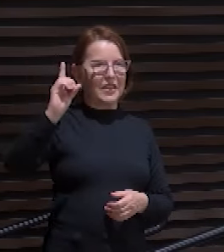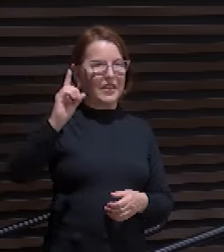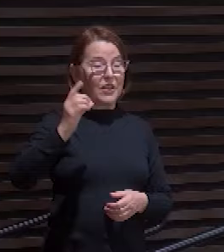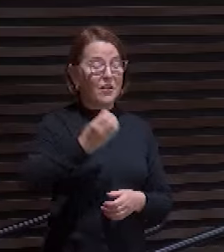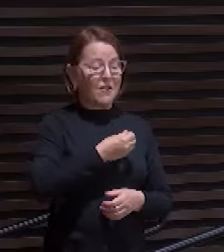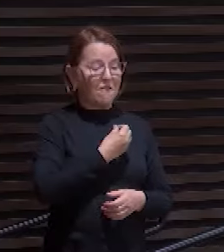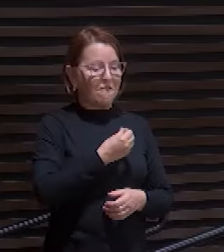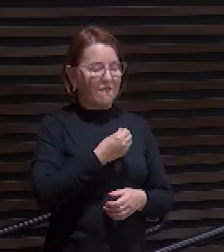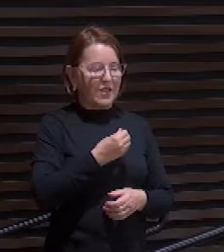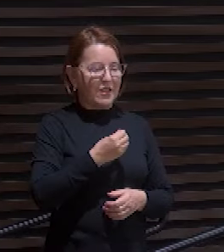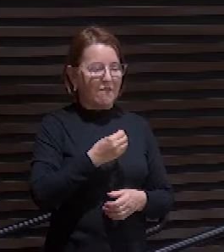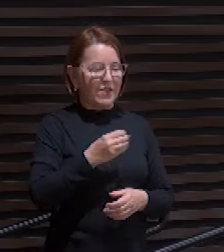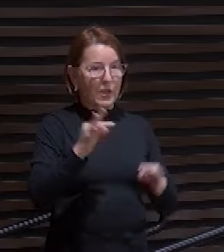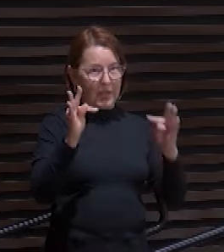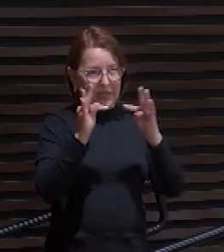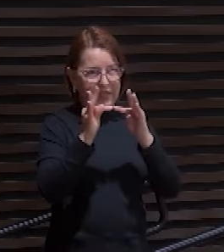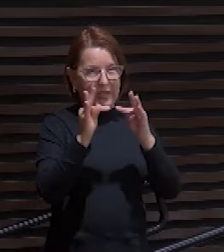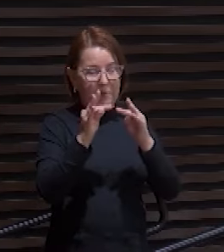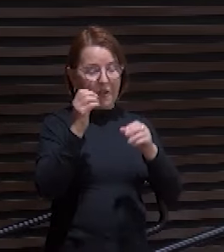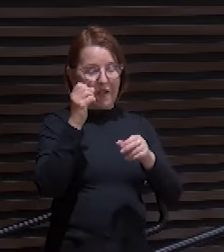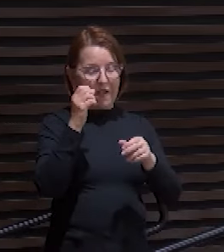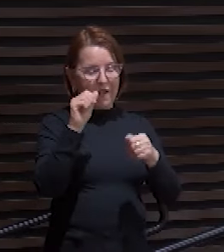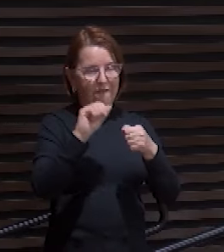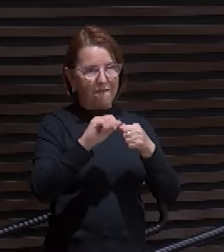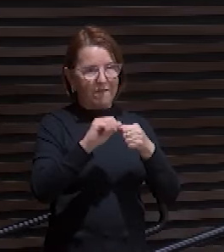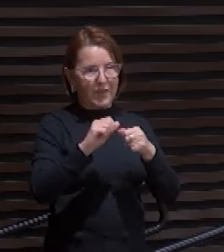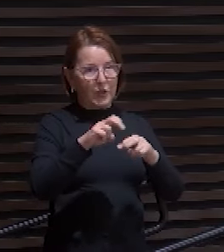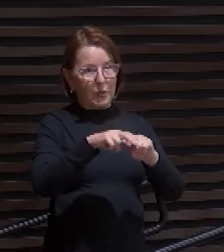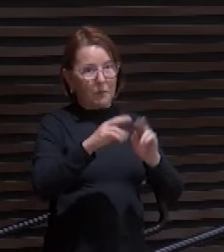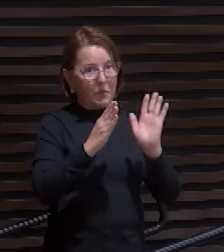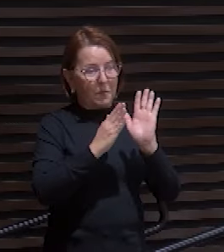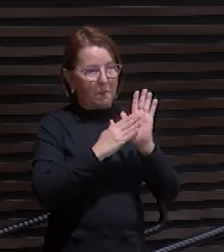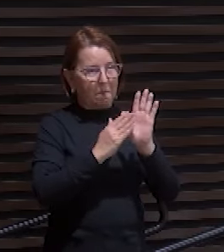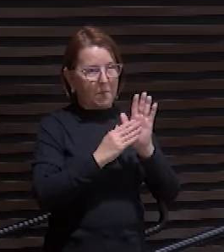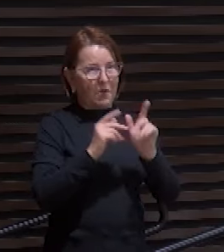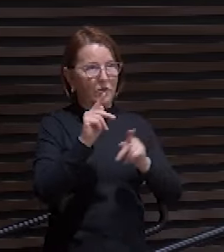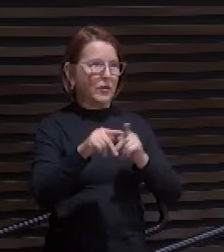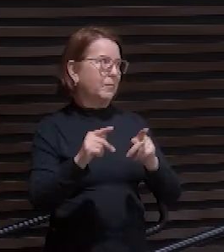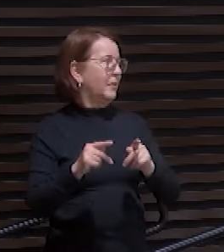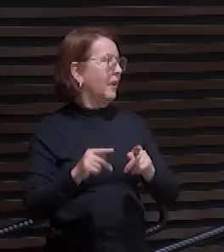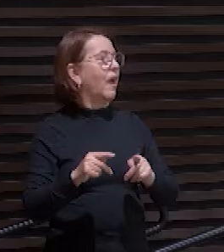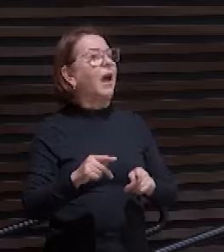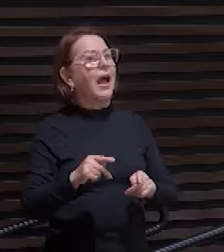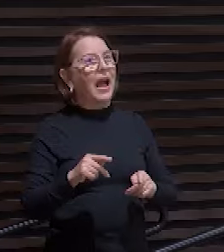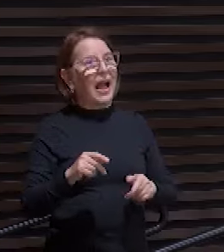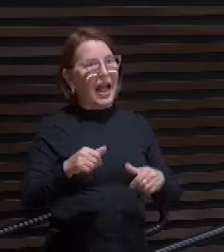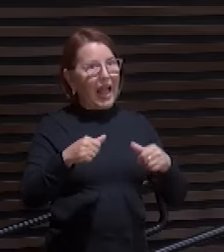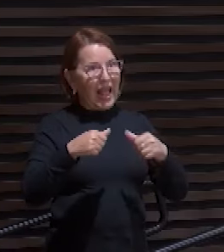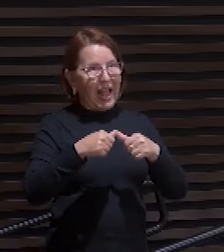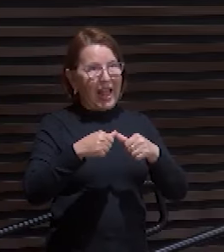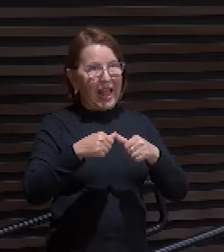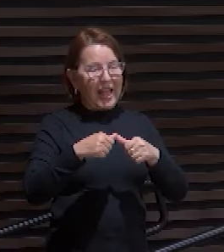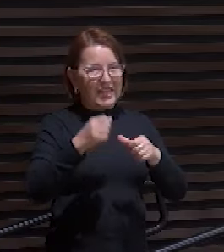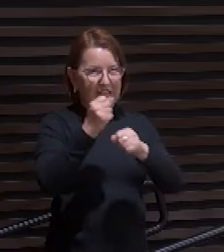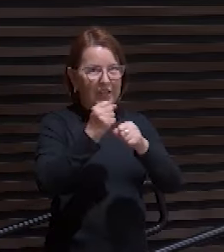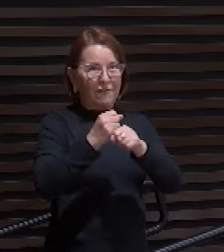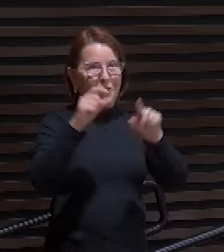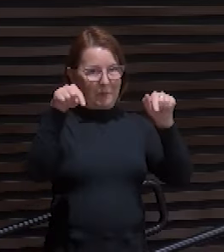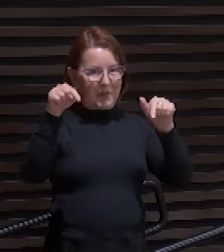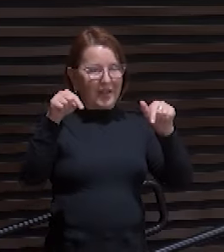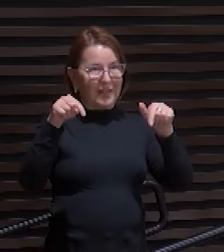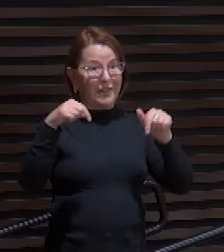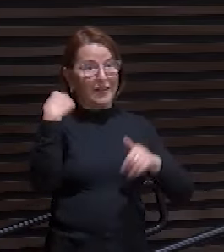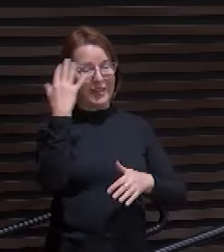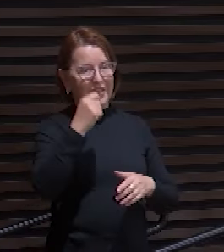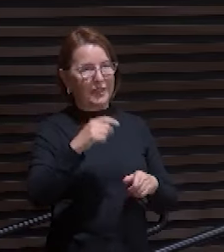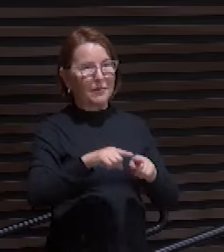feitos por mãos de homens. Ficou muito boa essa reforma, muito bonita essa reforma. Mas Deus, Ele quer habitar, sabe aonde?